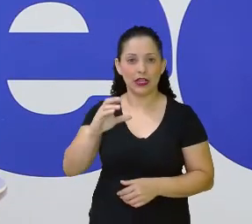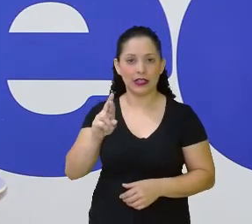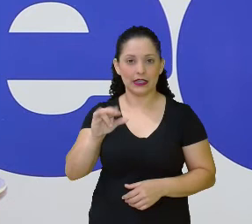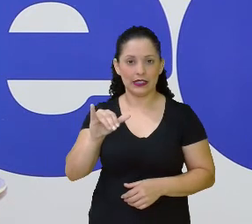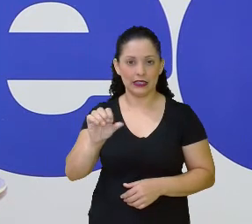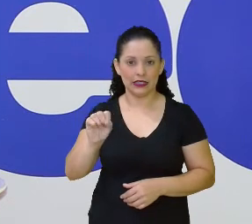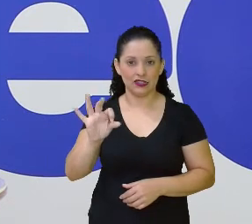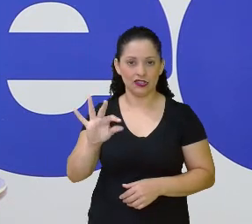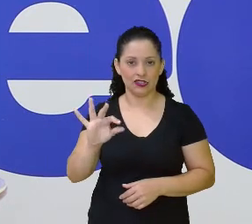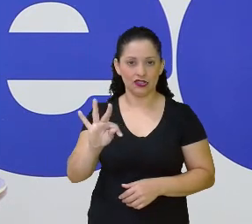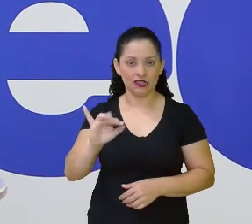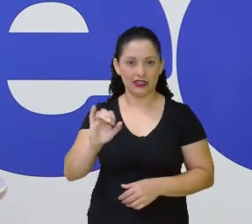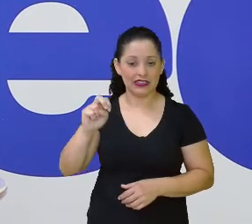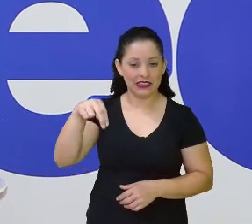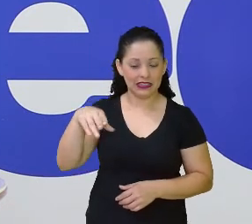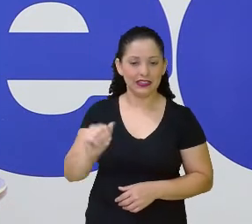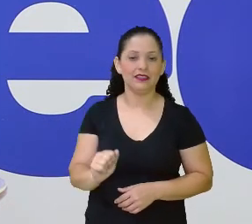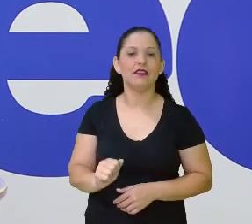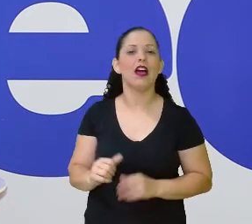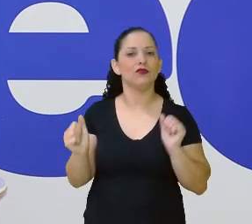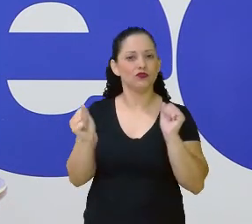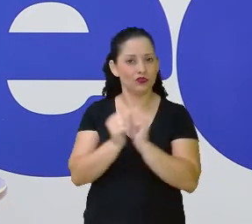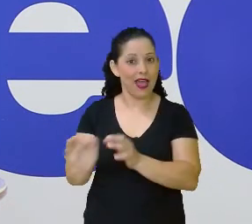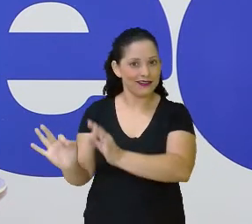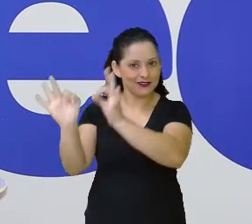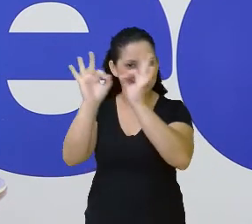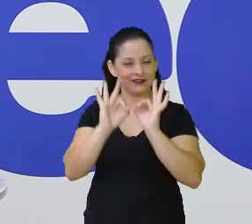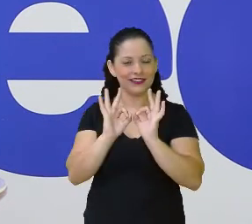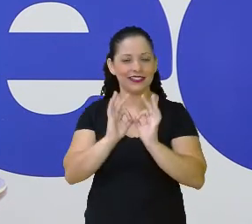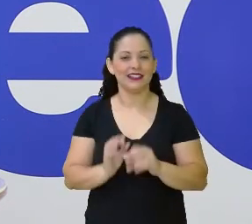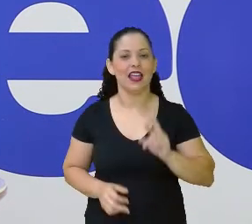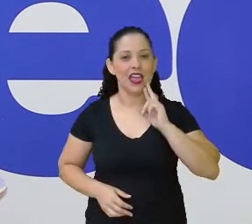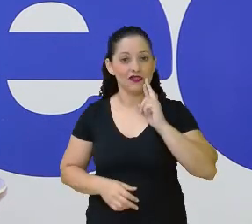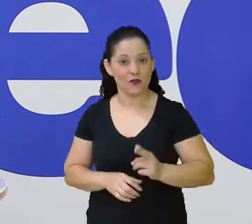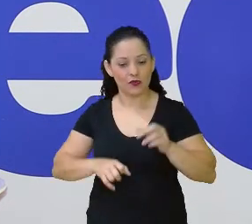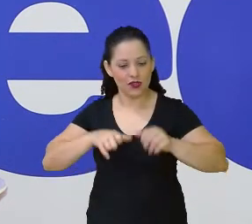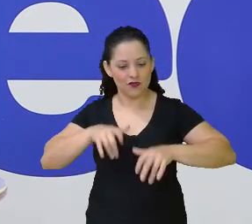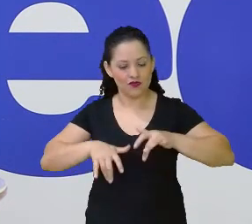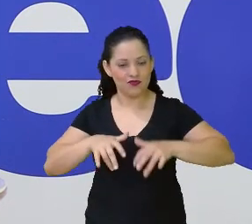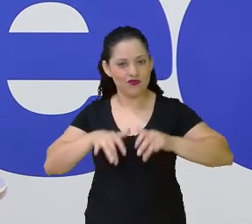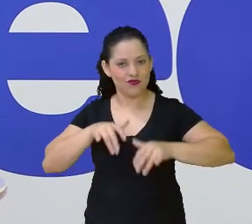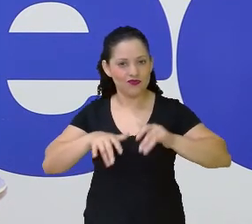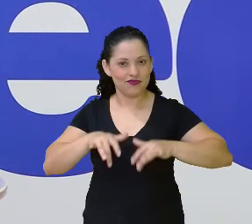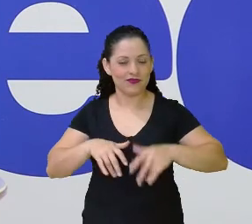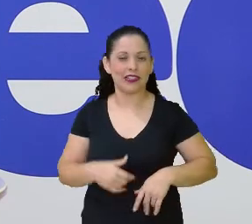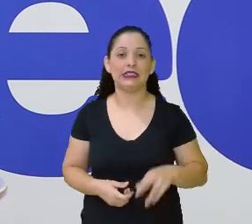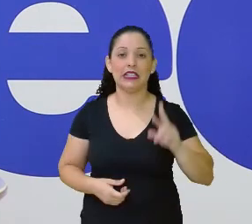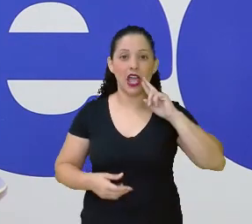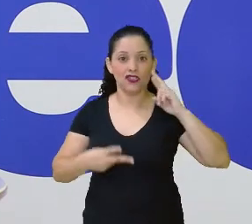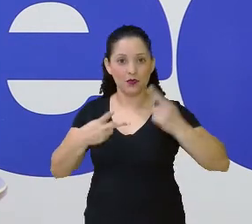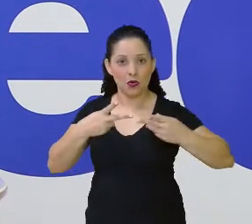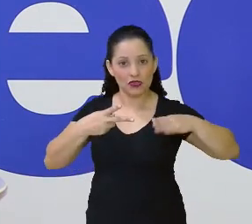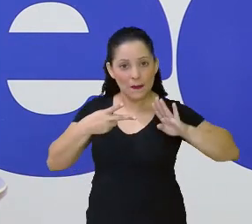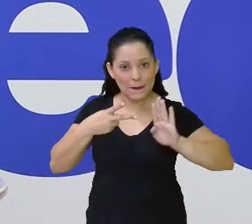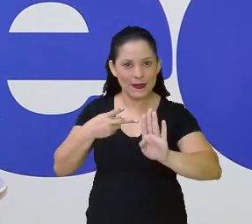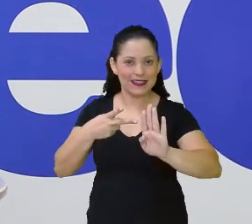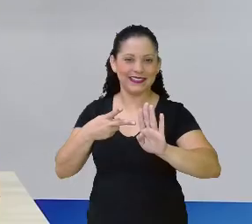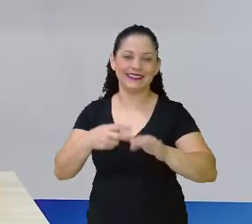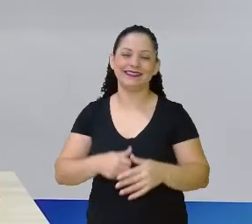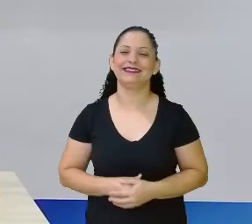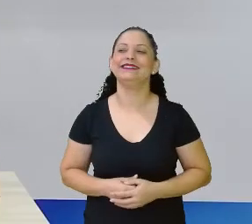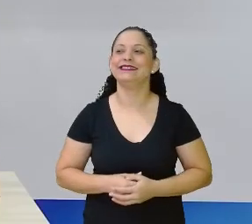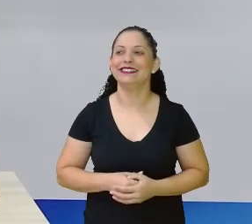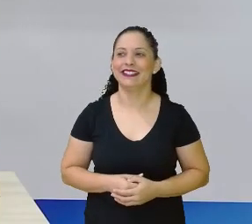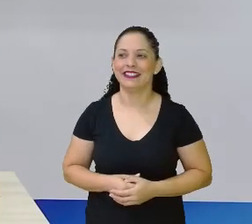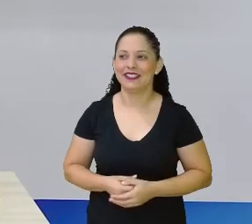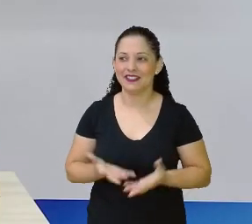estava aqui acompanhando, inclusive respondendo as perguntas. Olha que maravilhoso. E a Janelle respondeu já aí que é a letra B no seu desafio. Corretíssima,